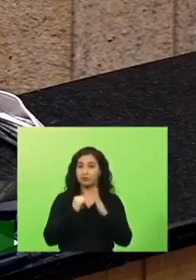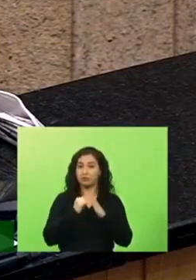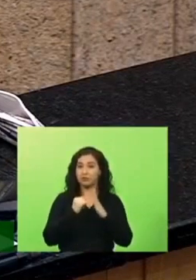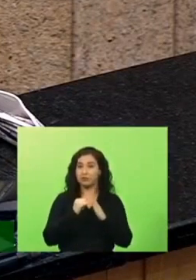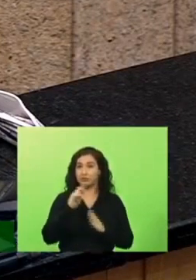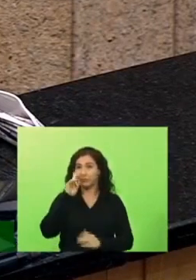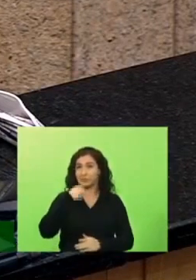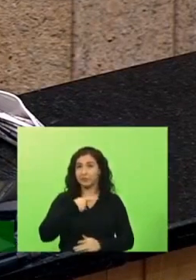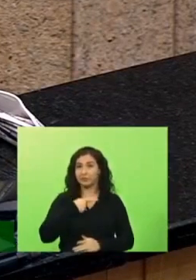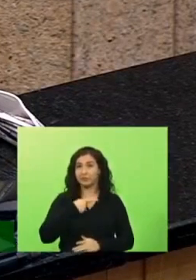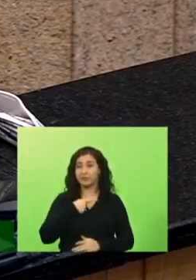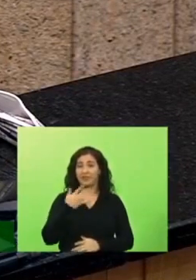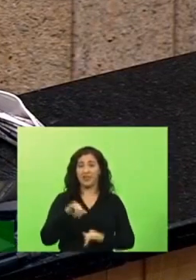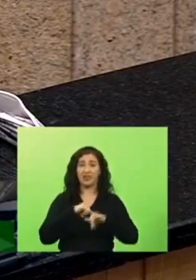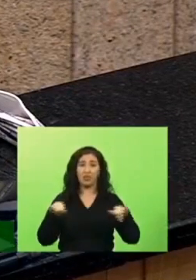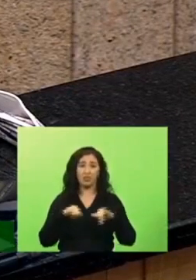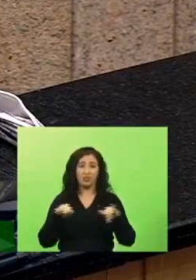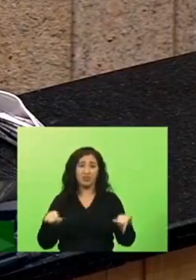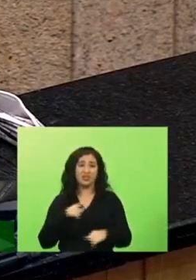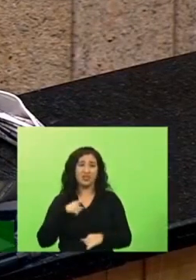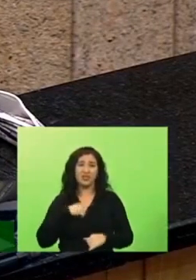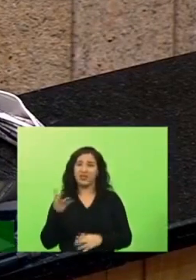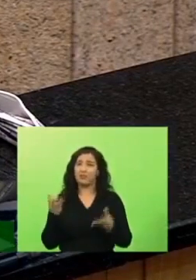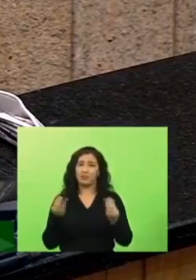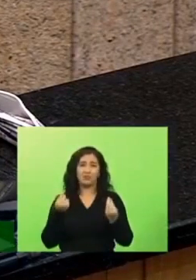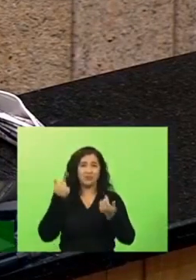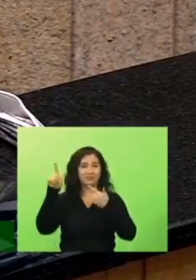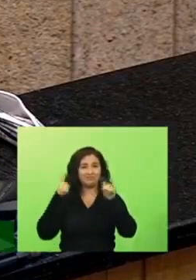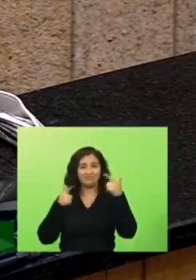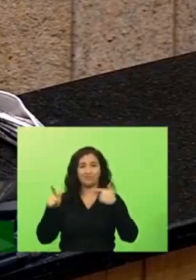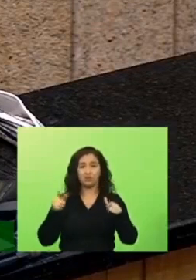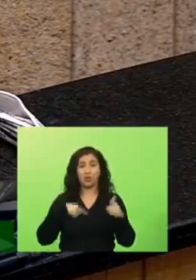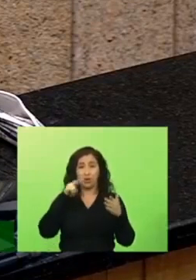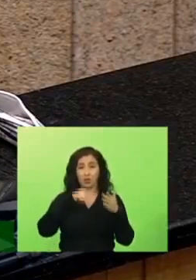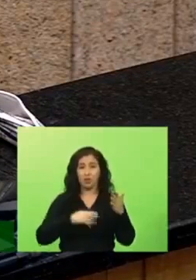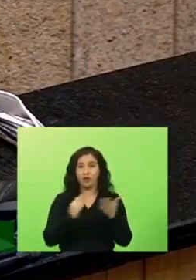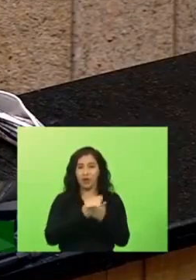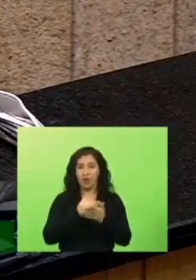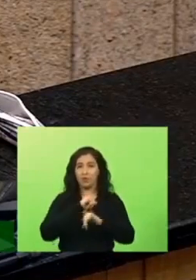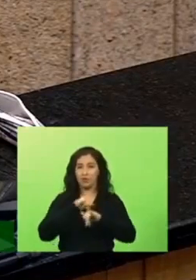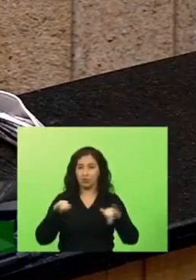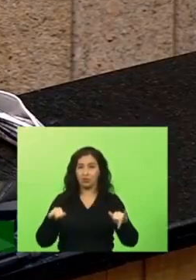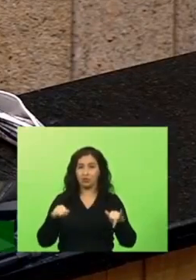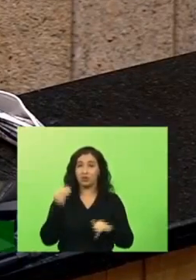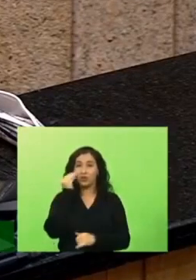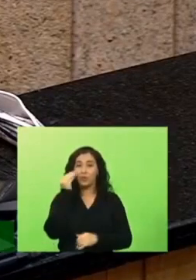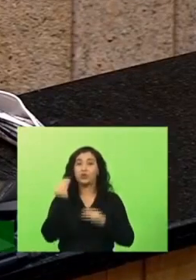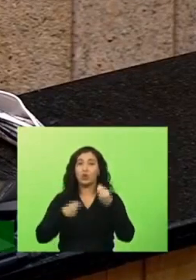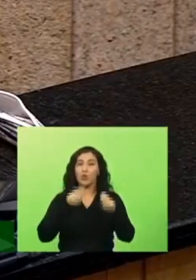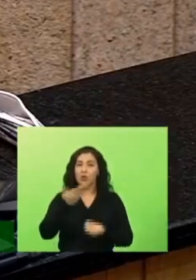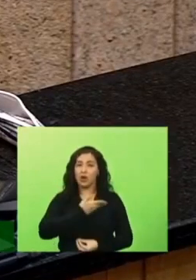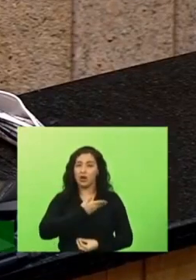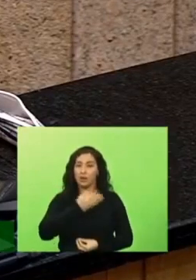Independente. Então, conforme essas notícias, e nós temos muitas outras, Eu vou ler só algumas notícias que demonstram como o presidente Bolsonaro está